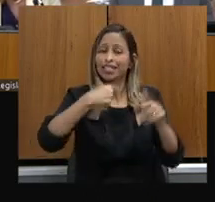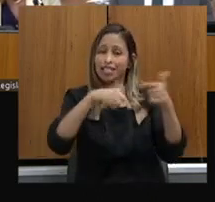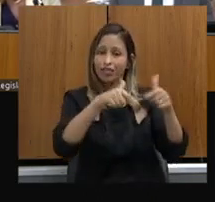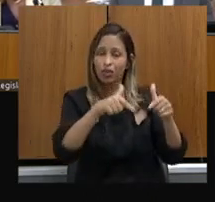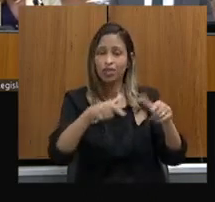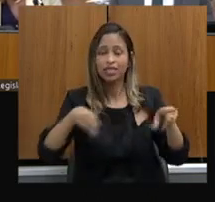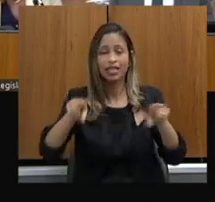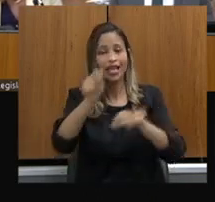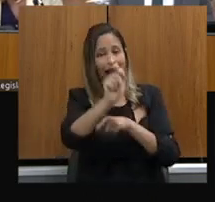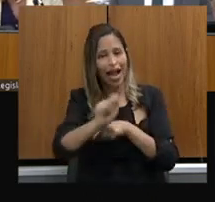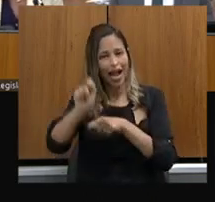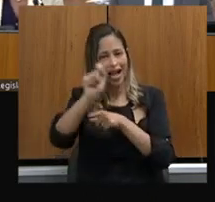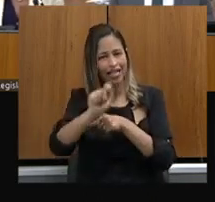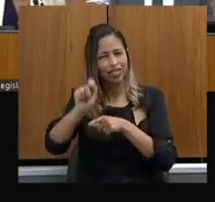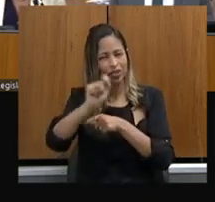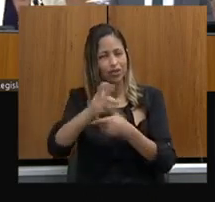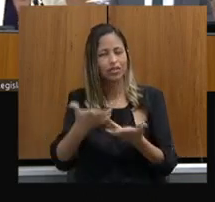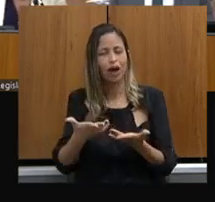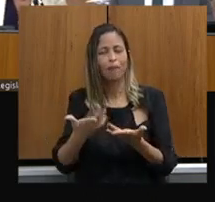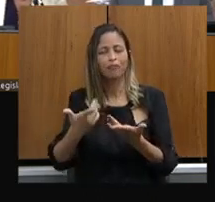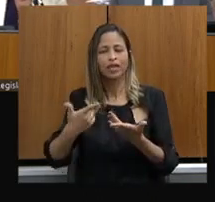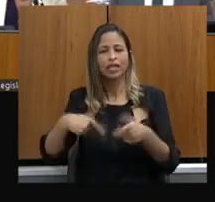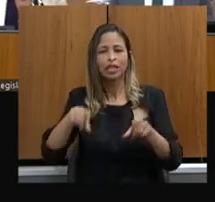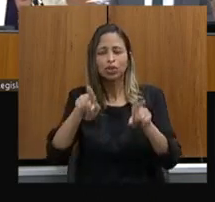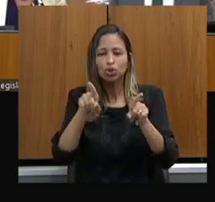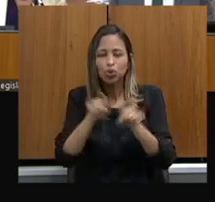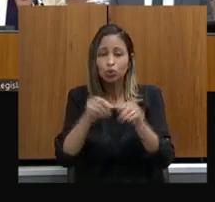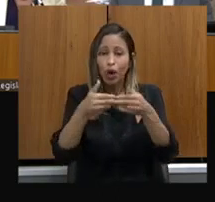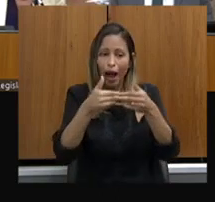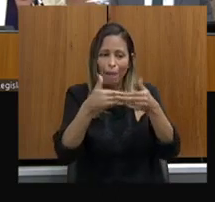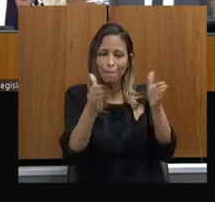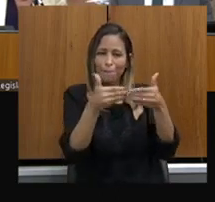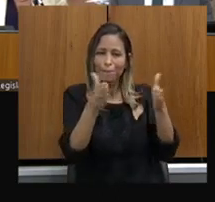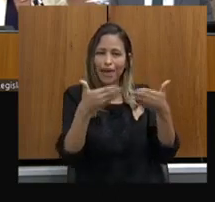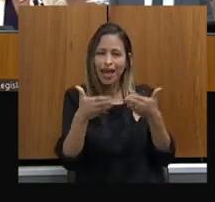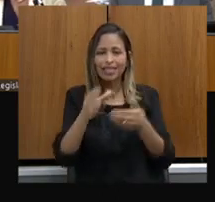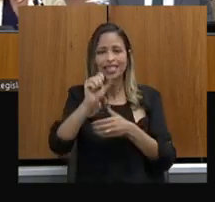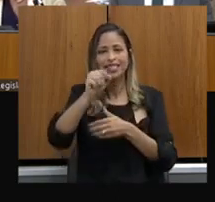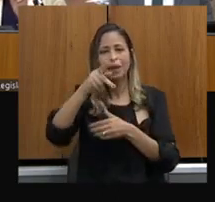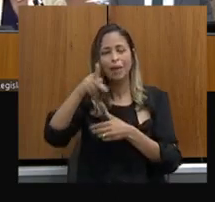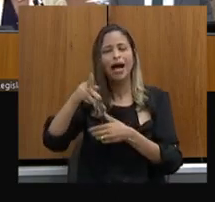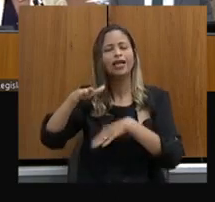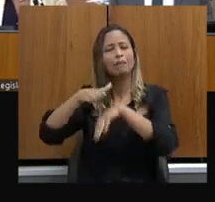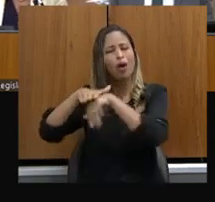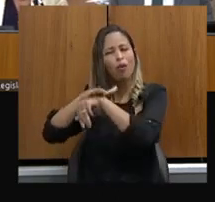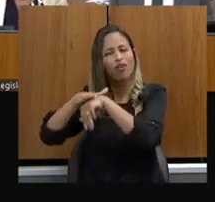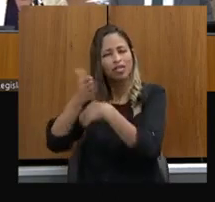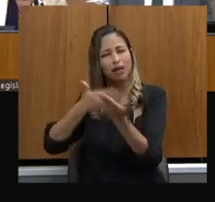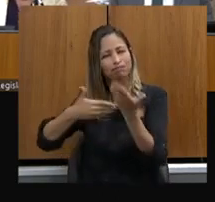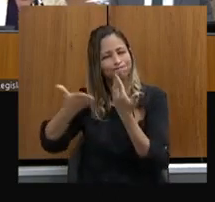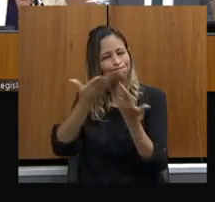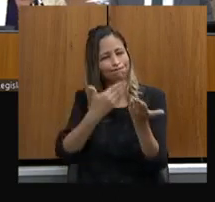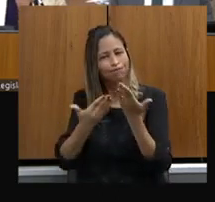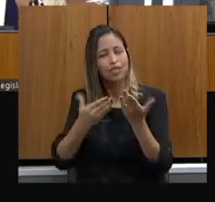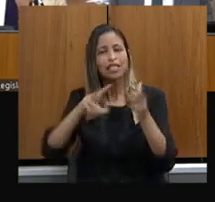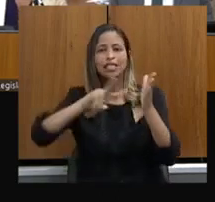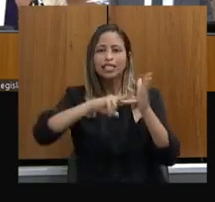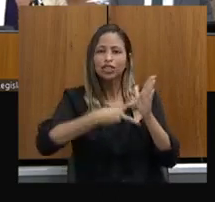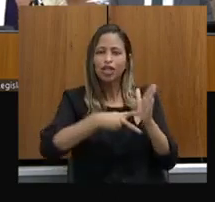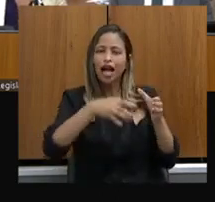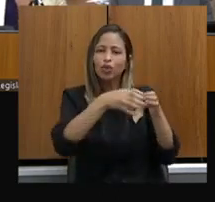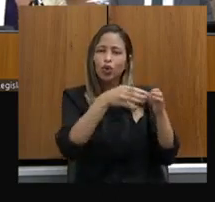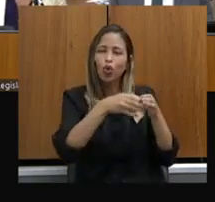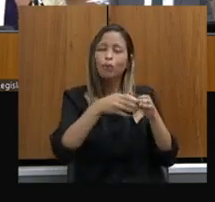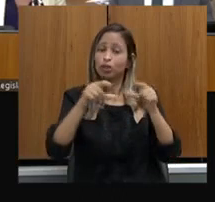e associações e mantemos sempre abertas as portas da Seplag para o diálogo com todos os sindicatos e